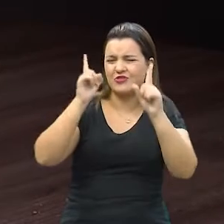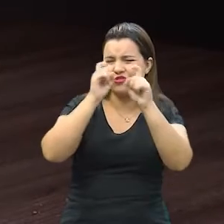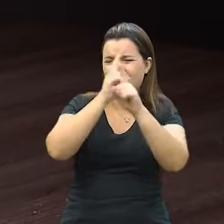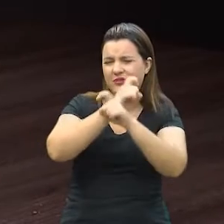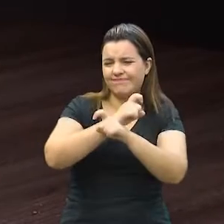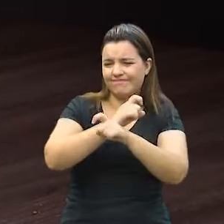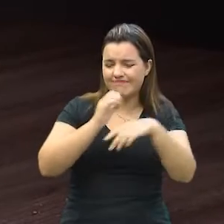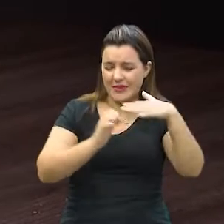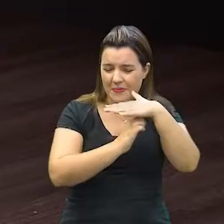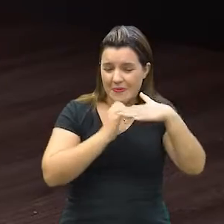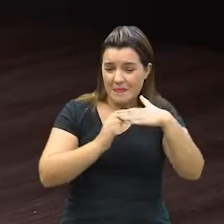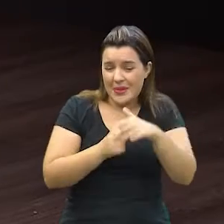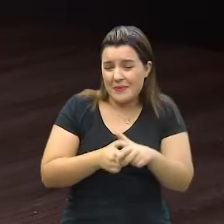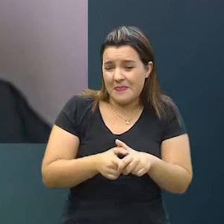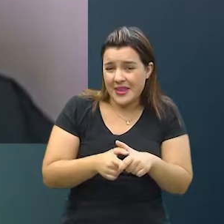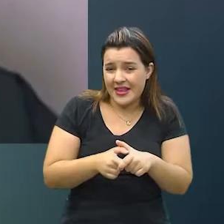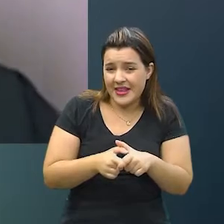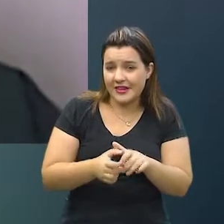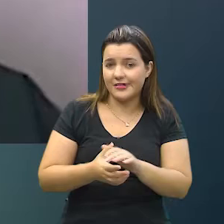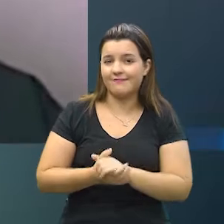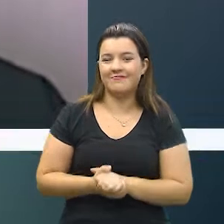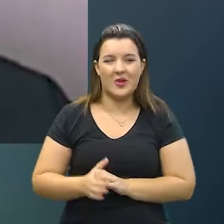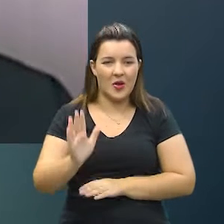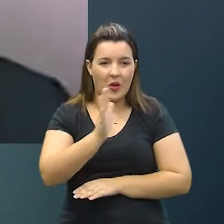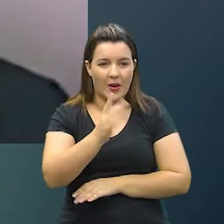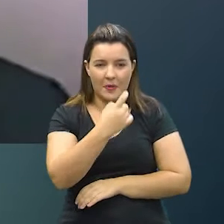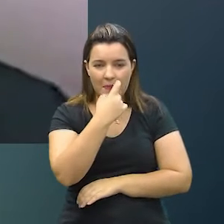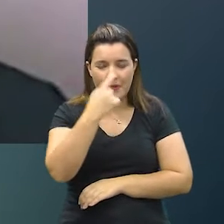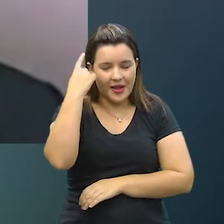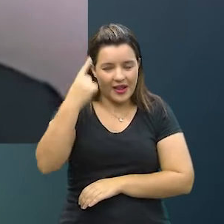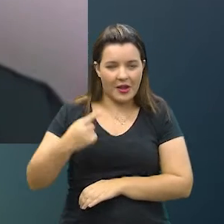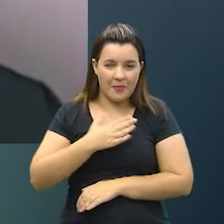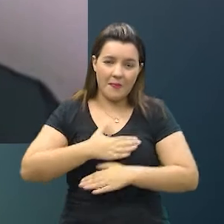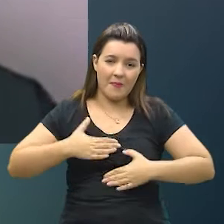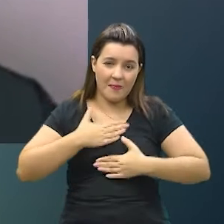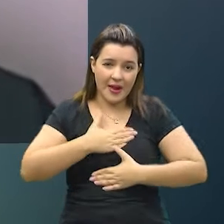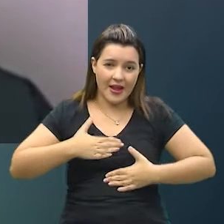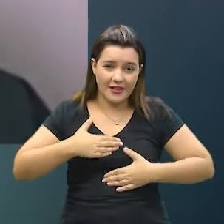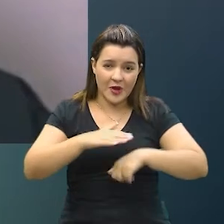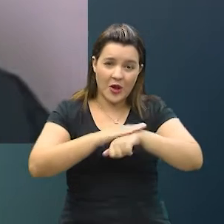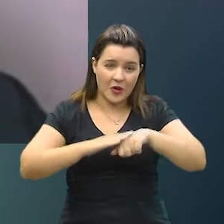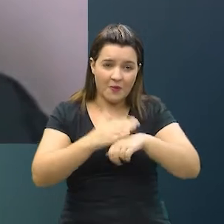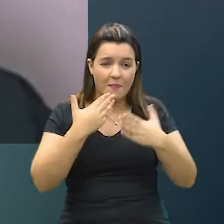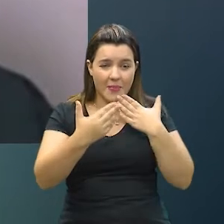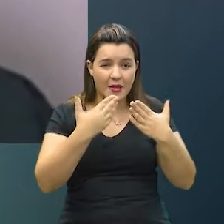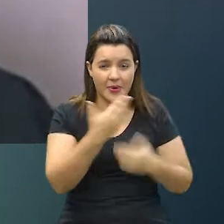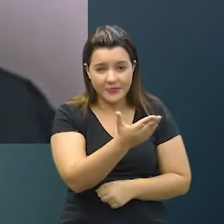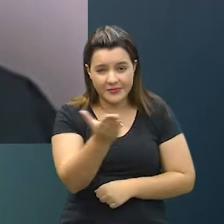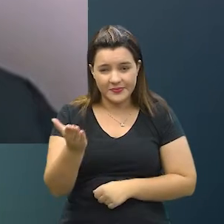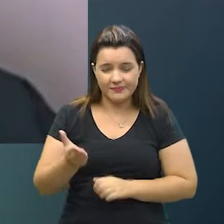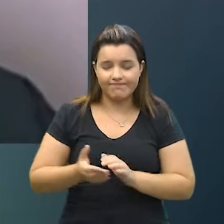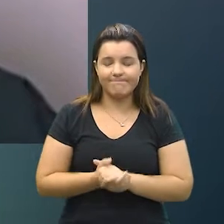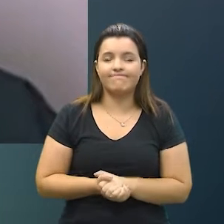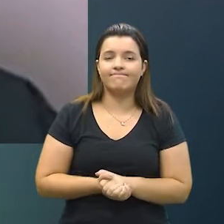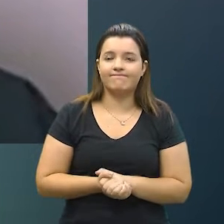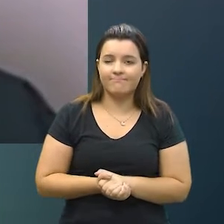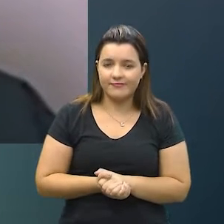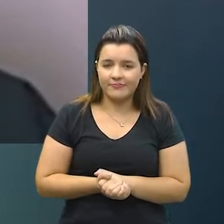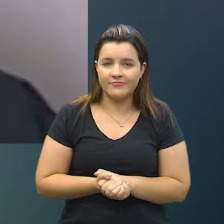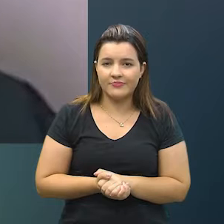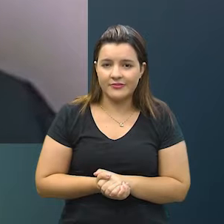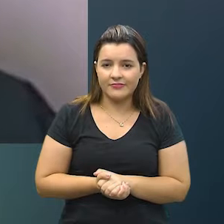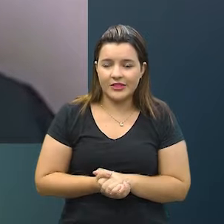as pequenas empresas? Olá, Mirna, é um grande prazer falar com vocês. No meio